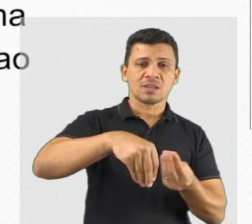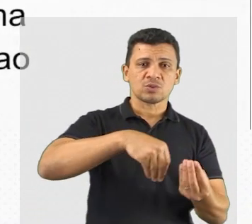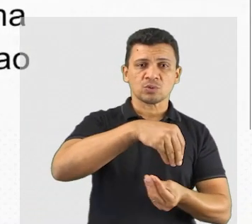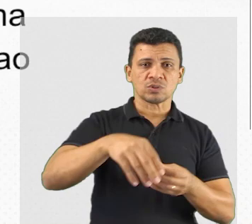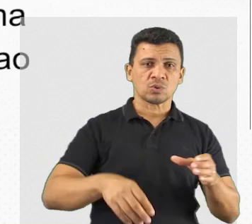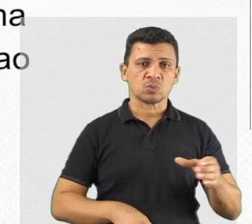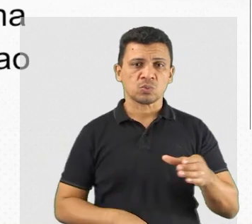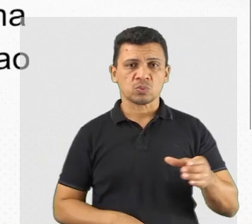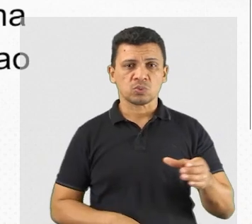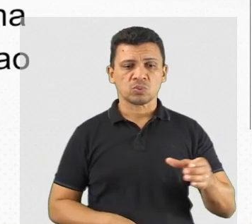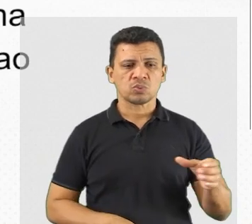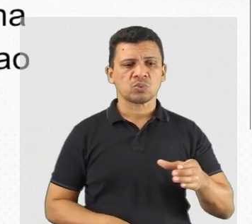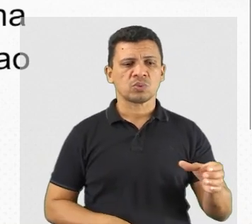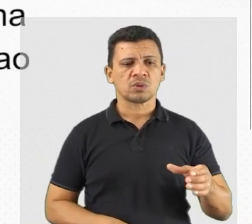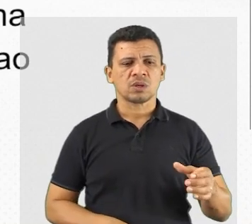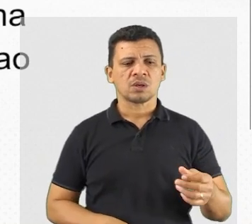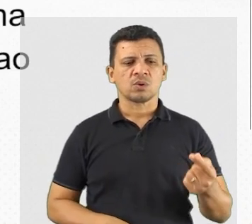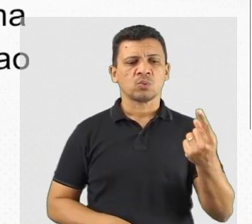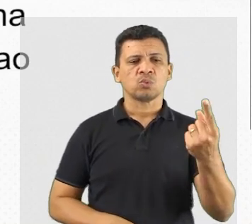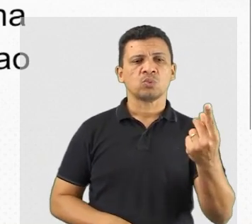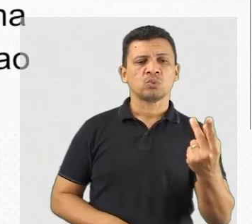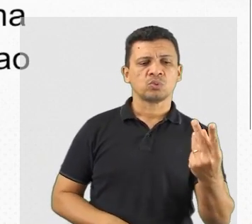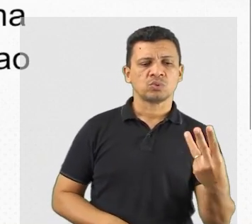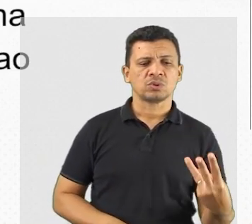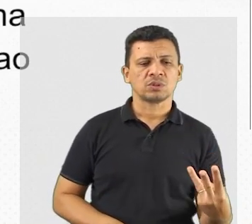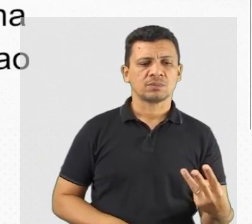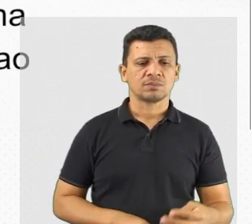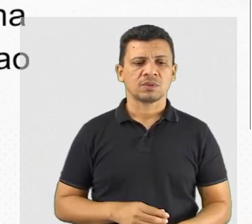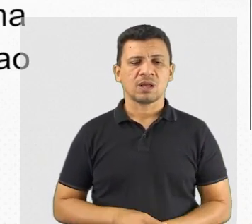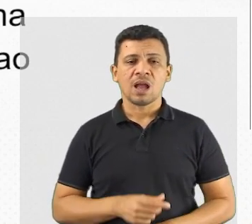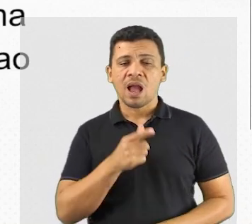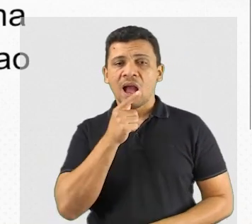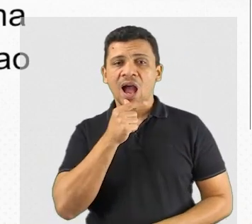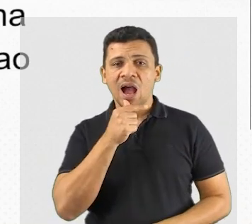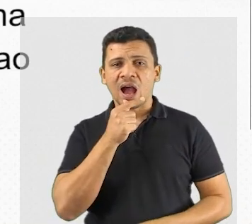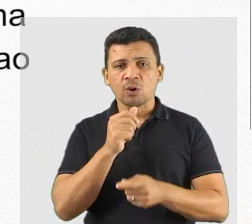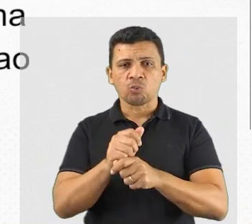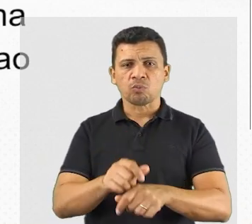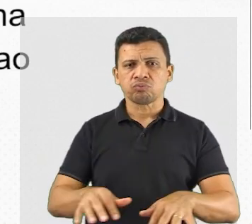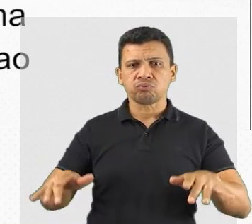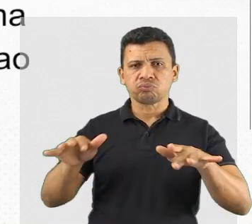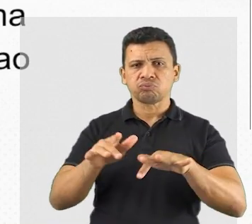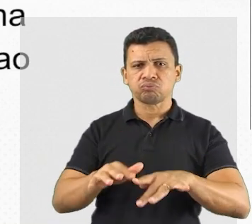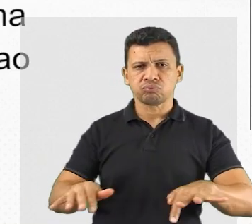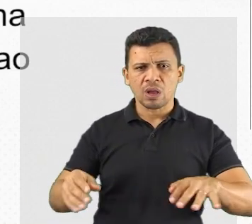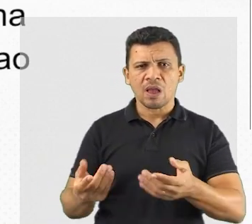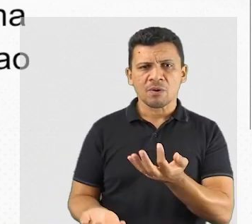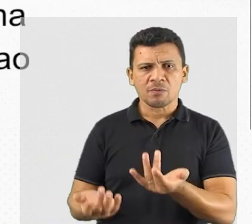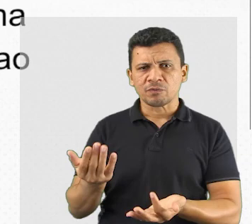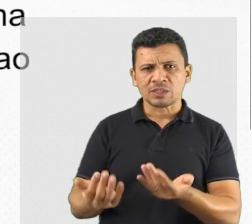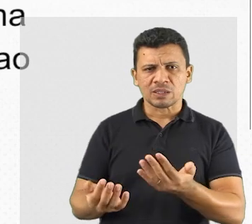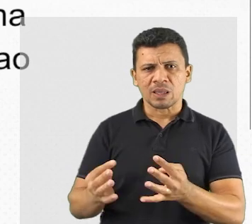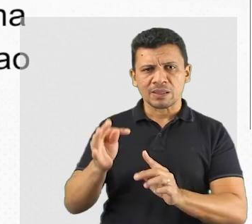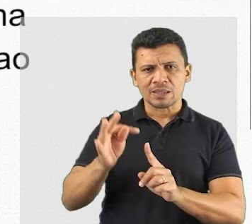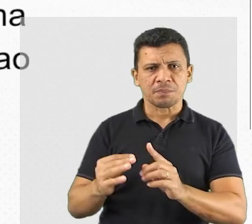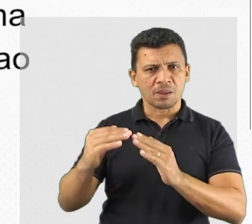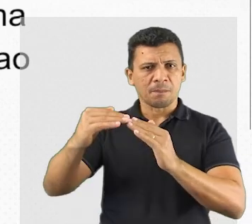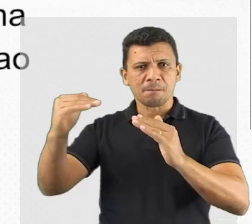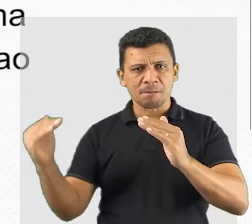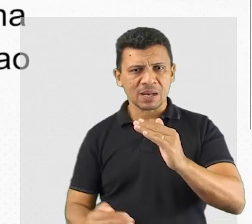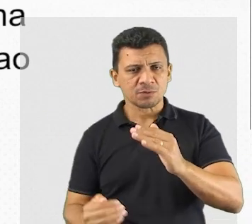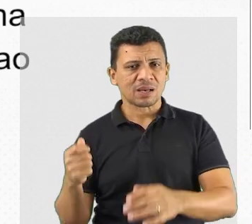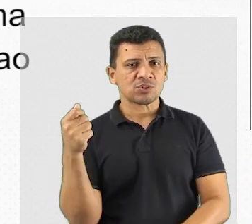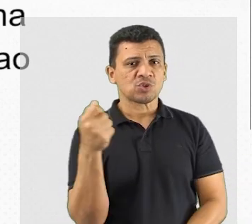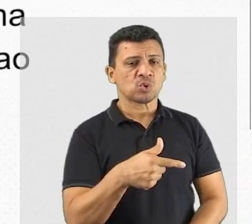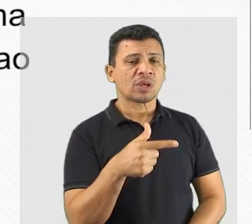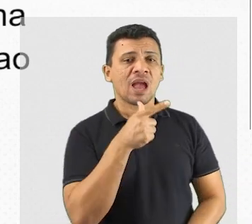afirmação abaixo. Pessoal, a água do mar ferve a uma temperatura mais baixa que a água pura? Pessoal, a